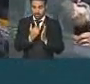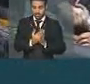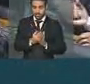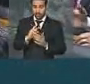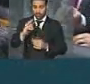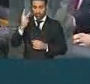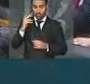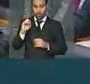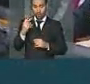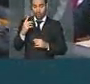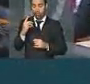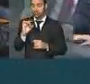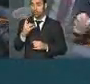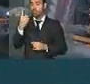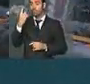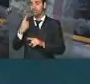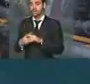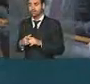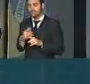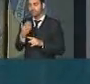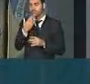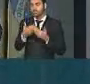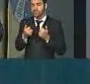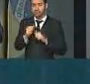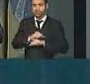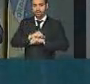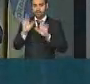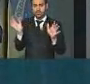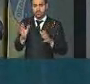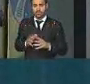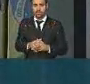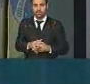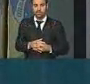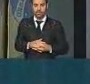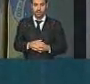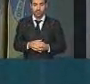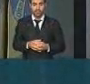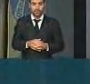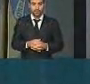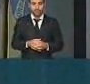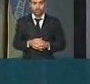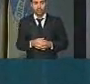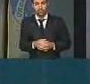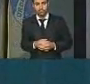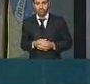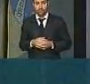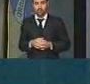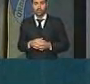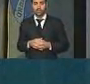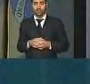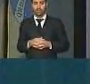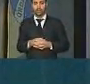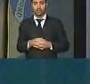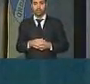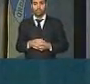uma vez por favor esclareça isso eu estou sem som